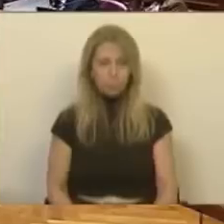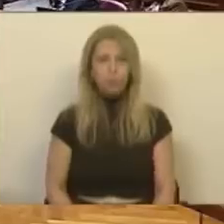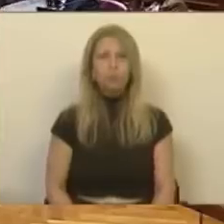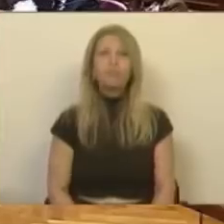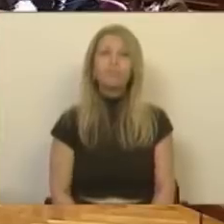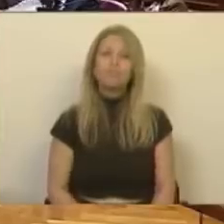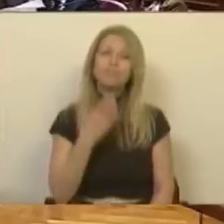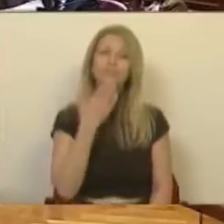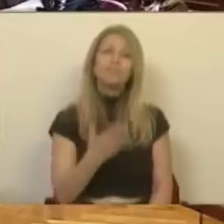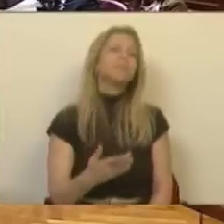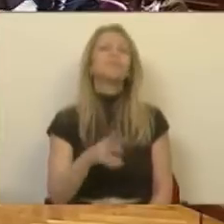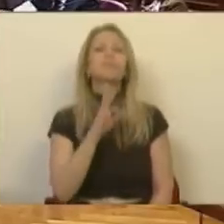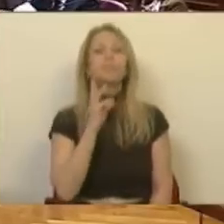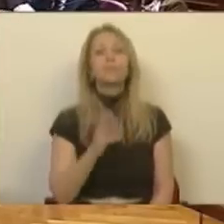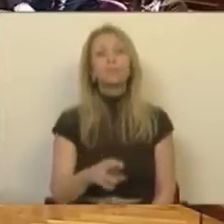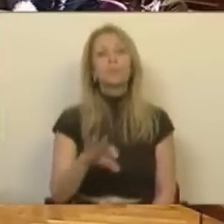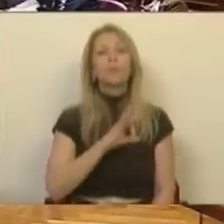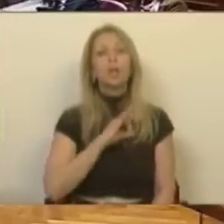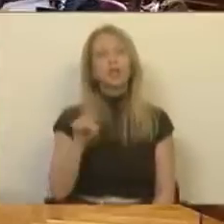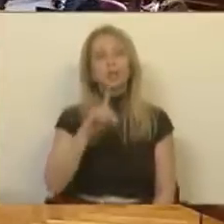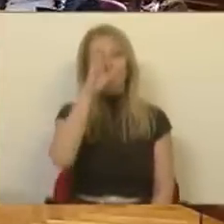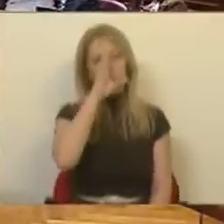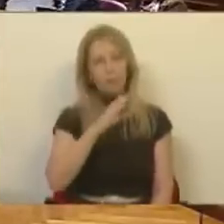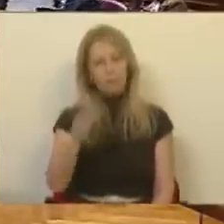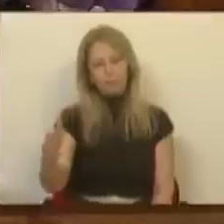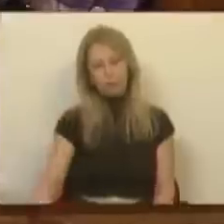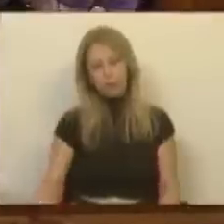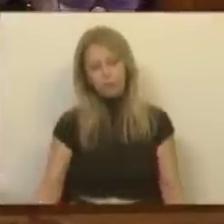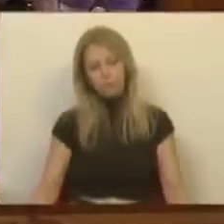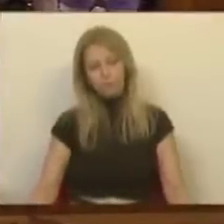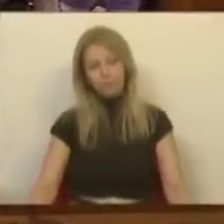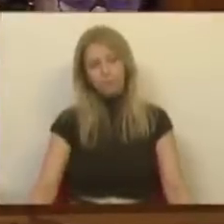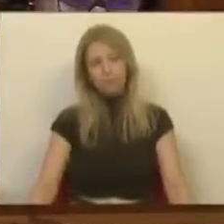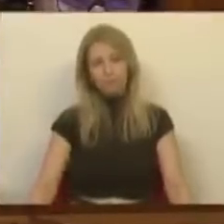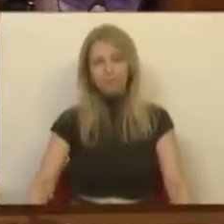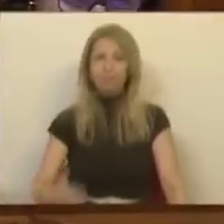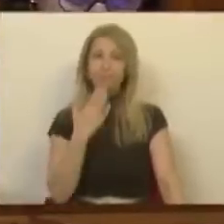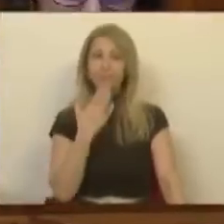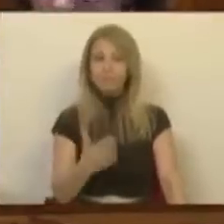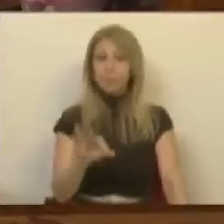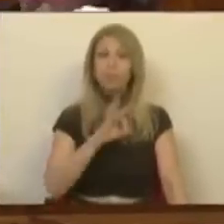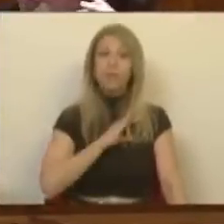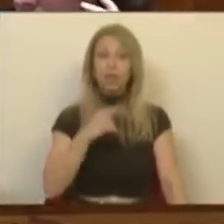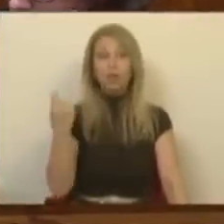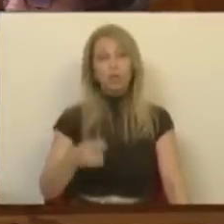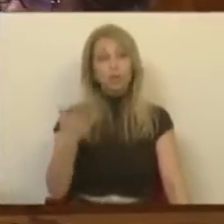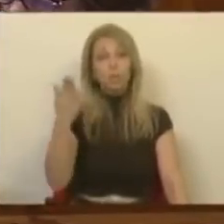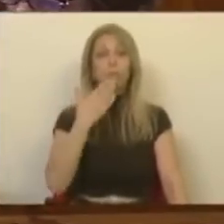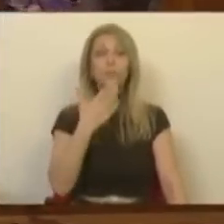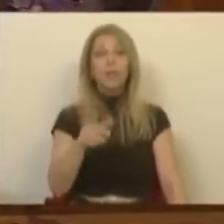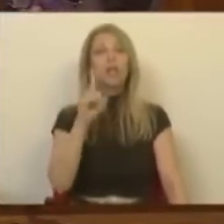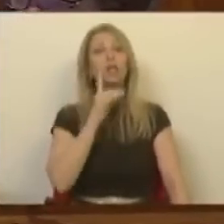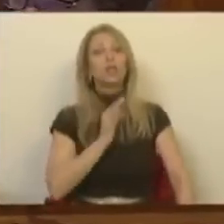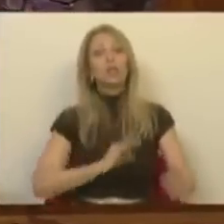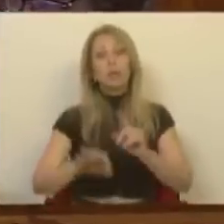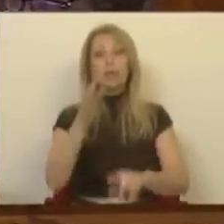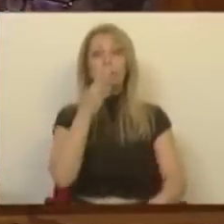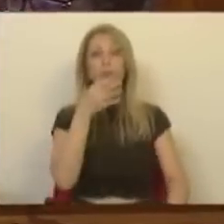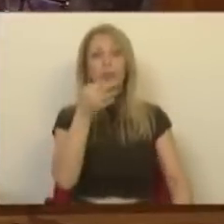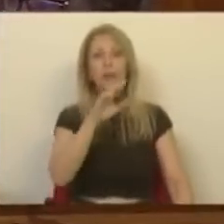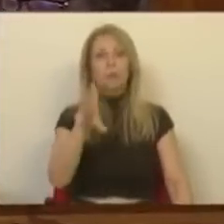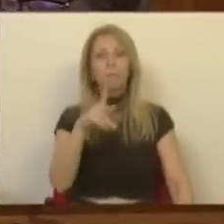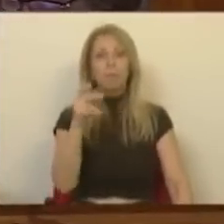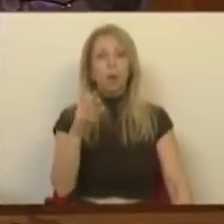Muito Obrigado por responder tem a palavra o senhor primeiro ministro Muito obrigado senhor presidente Muito obrigado senhora deputada Paula